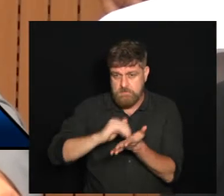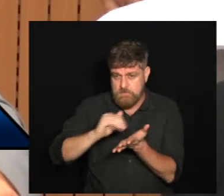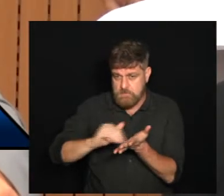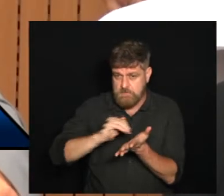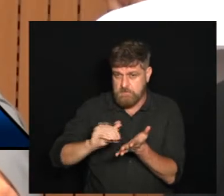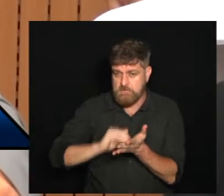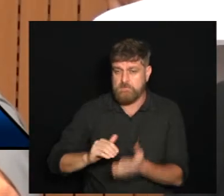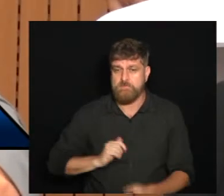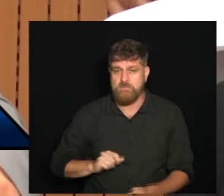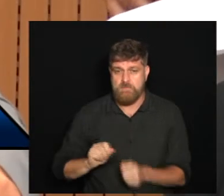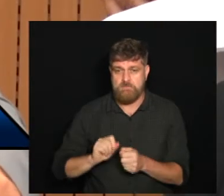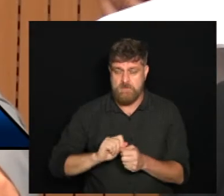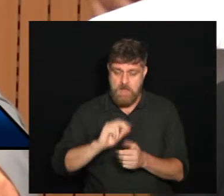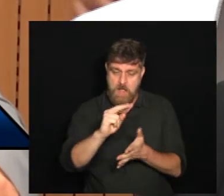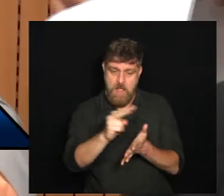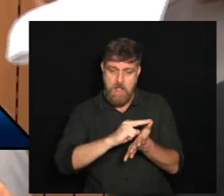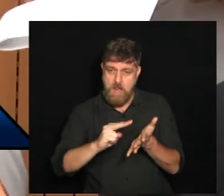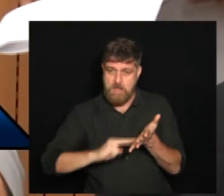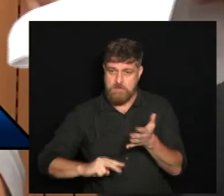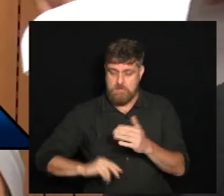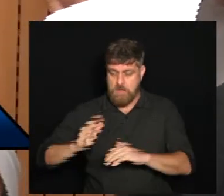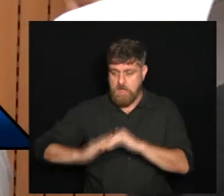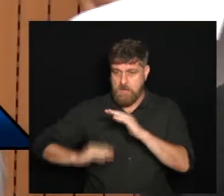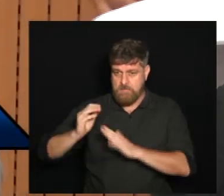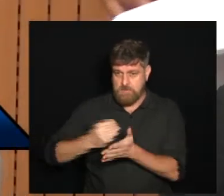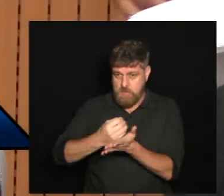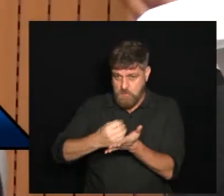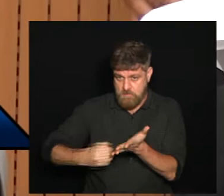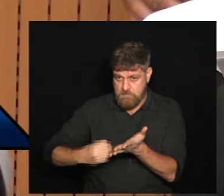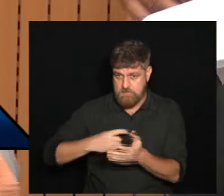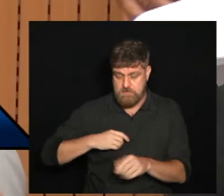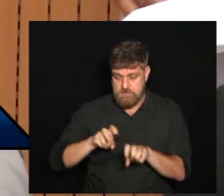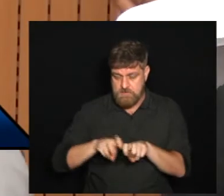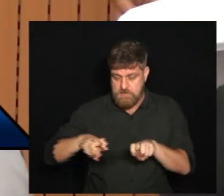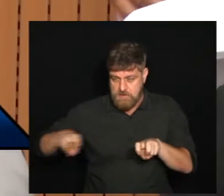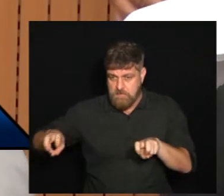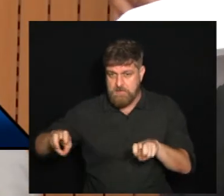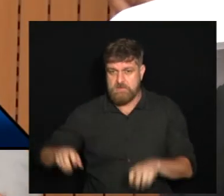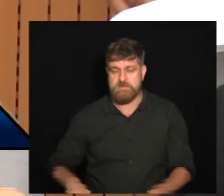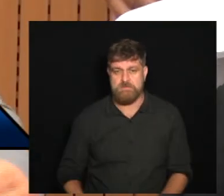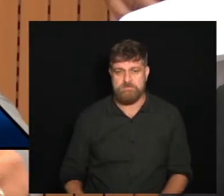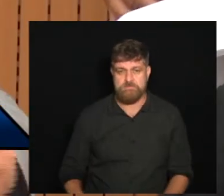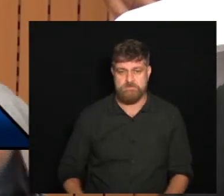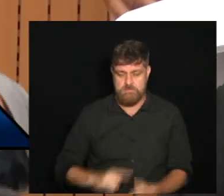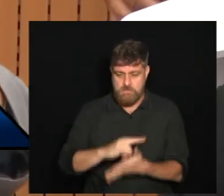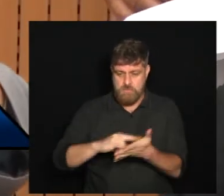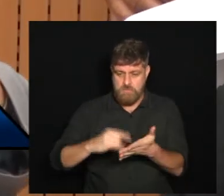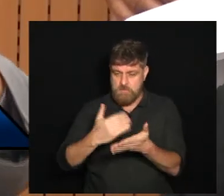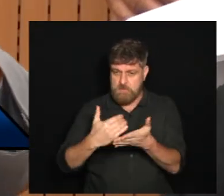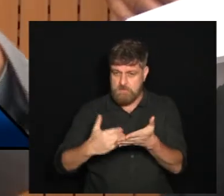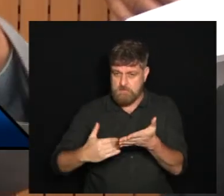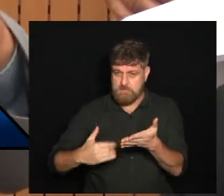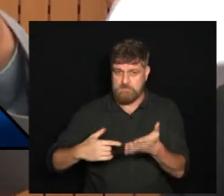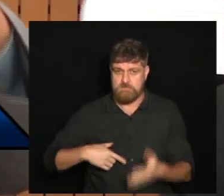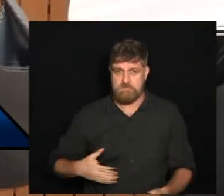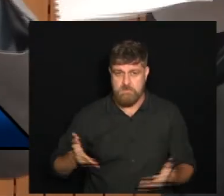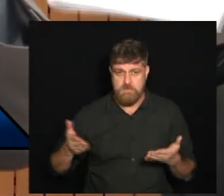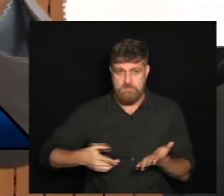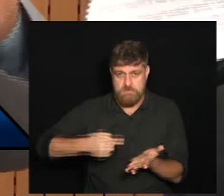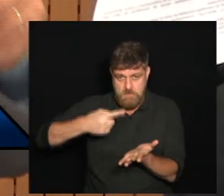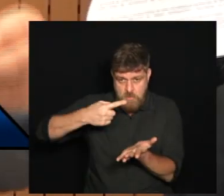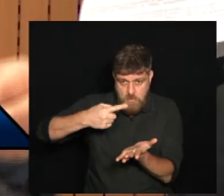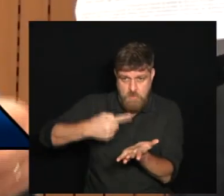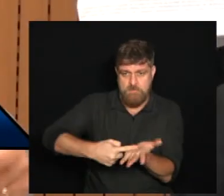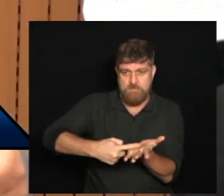faça a leitura do ato de mesa 06/2020 e 07/2020, os quais serão firmados